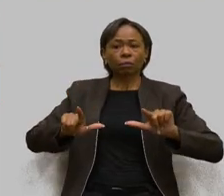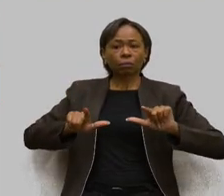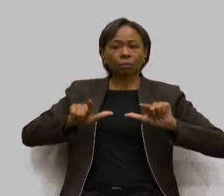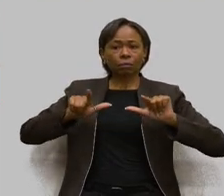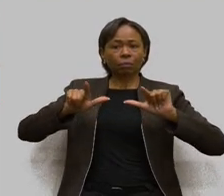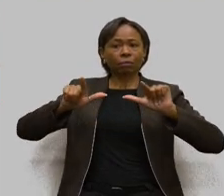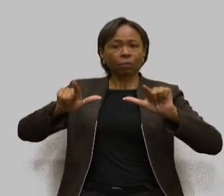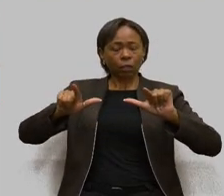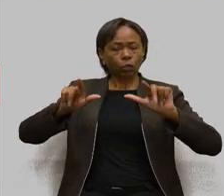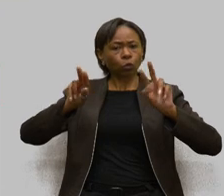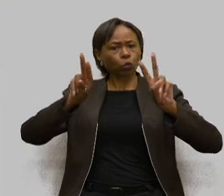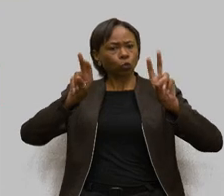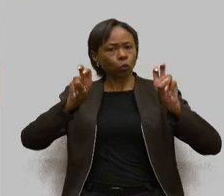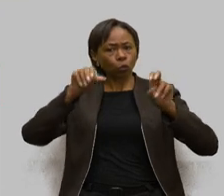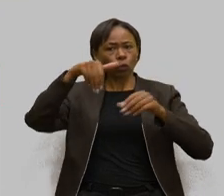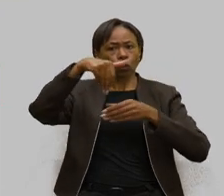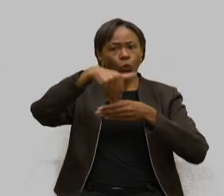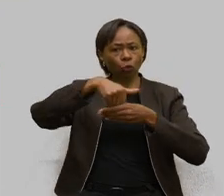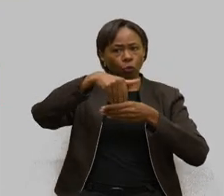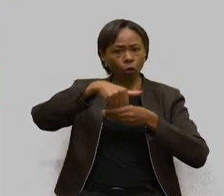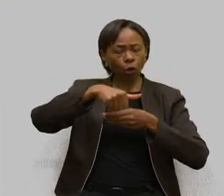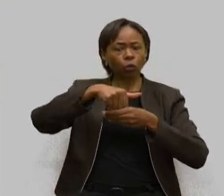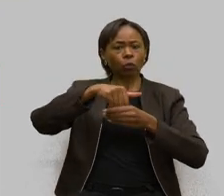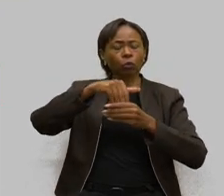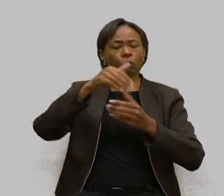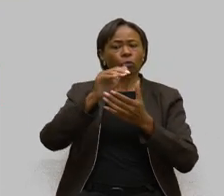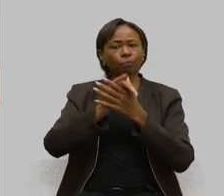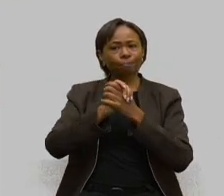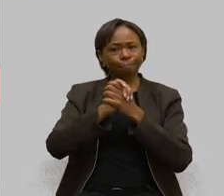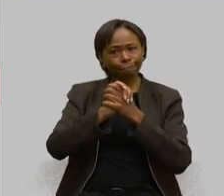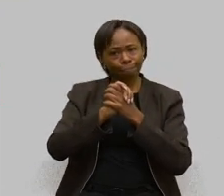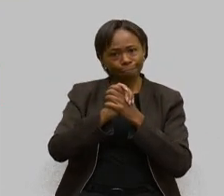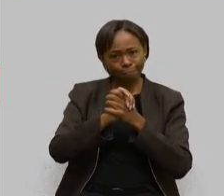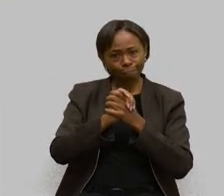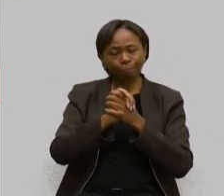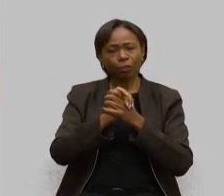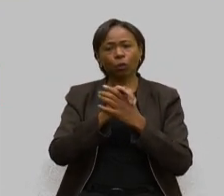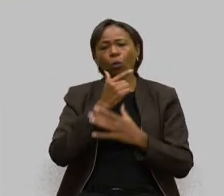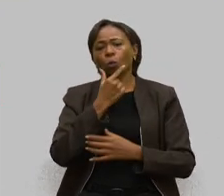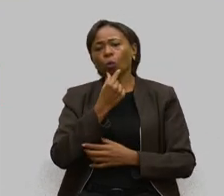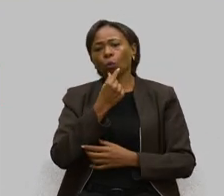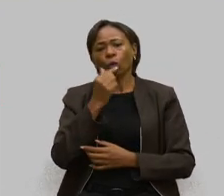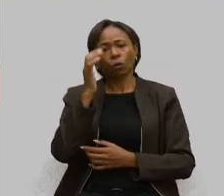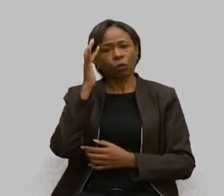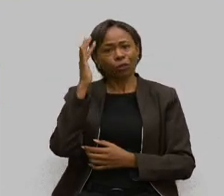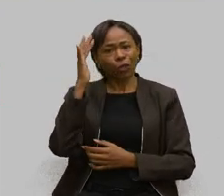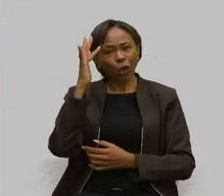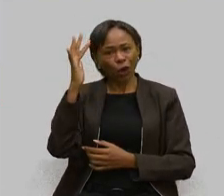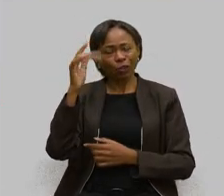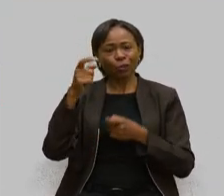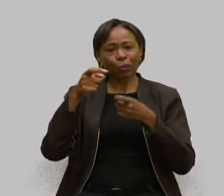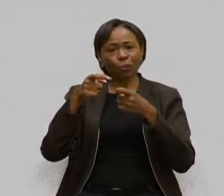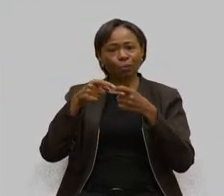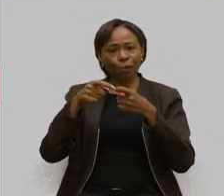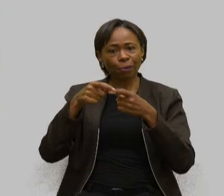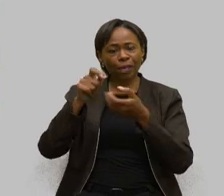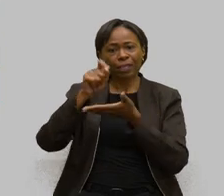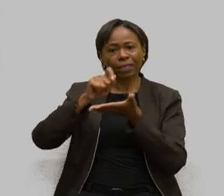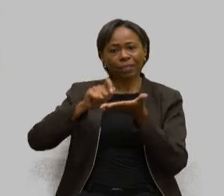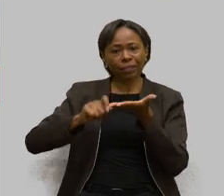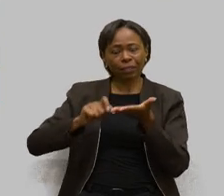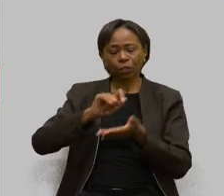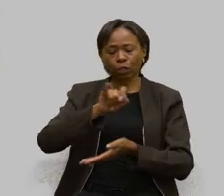referente ao voto de congratulações com o filósofo médico e escritor Joel